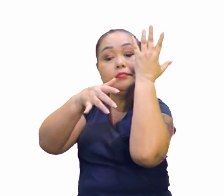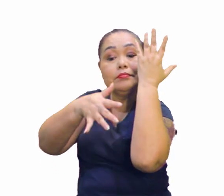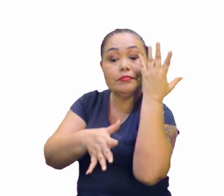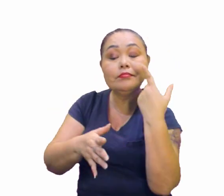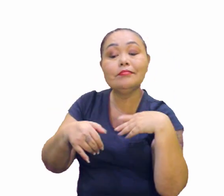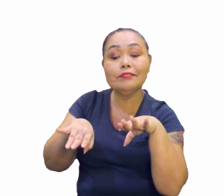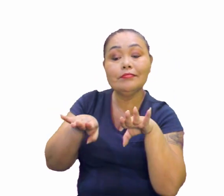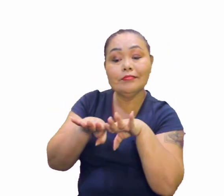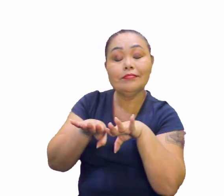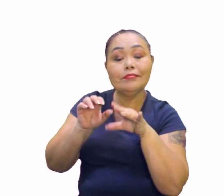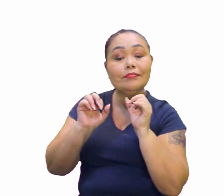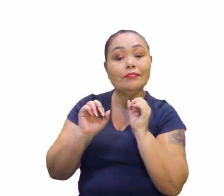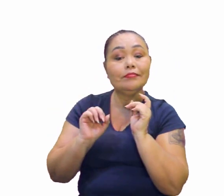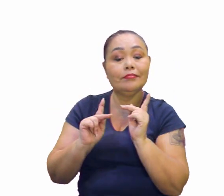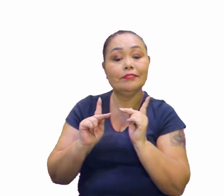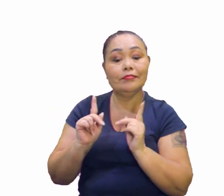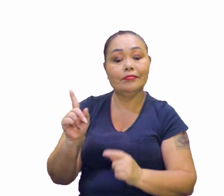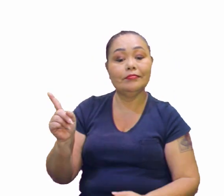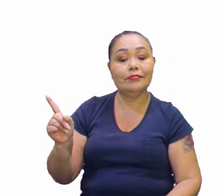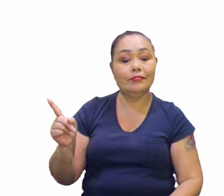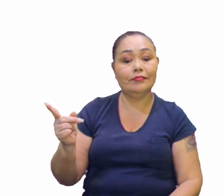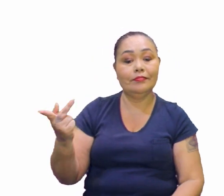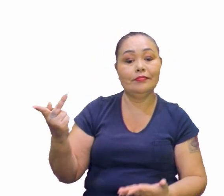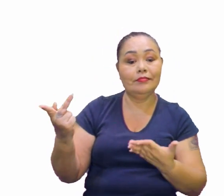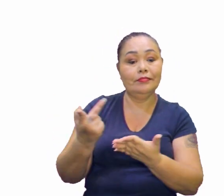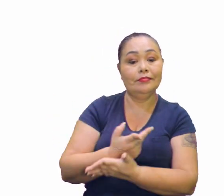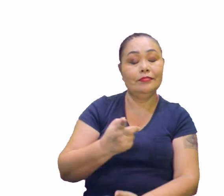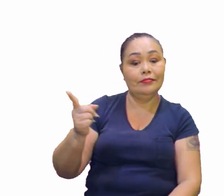também, ok? E olha onde ocorre